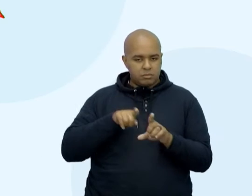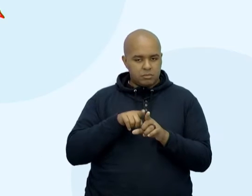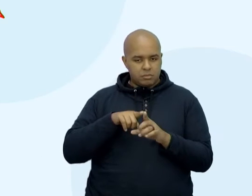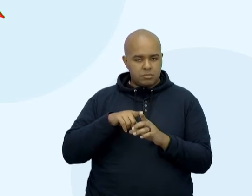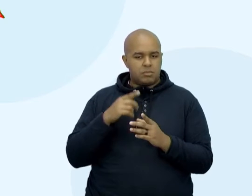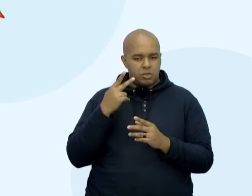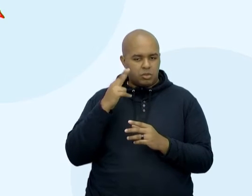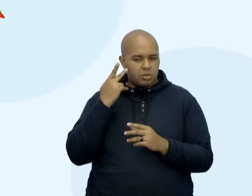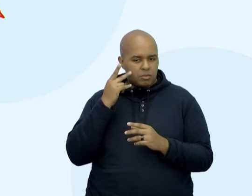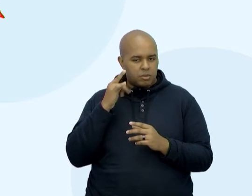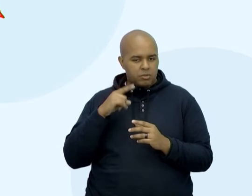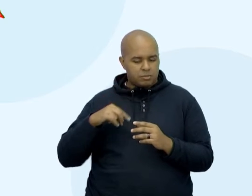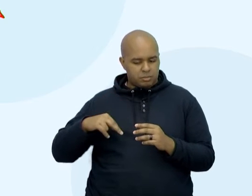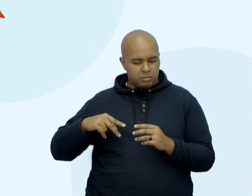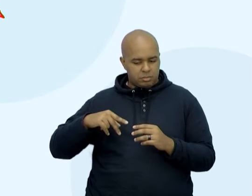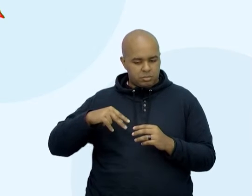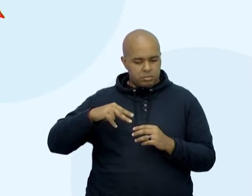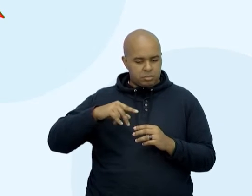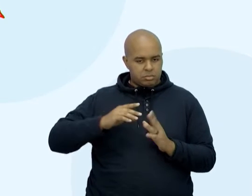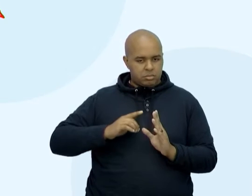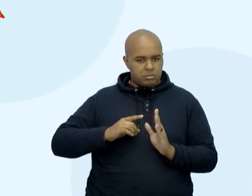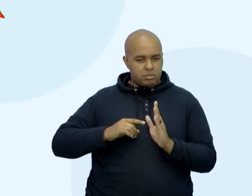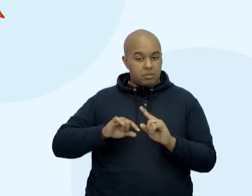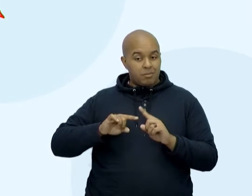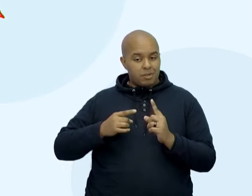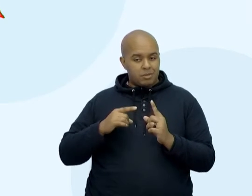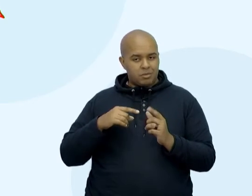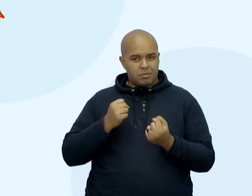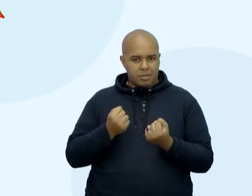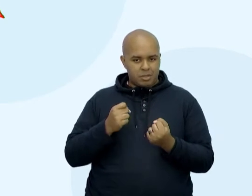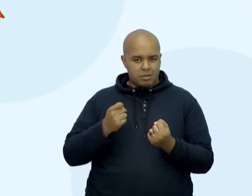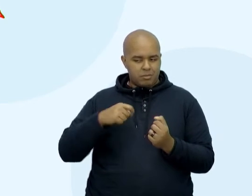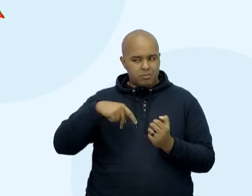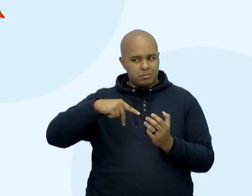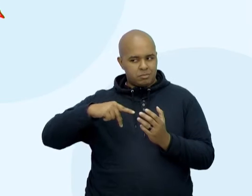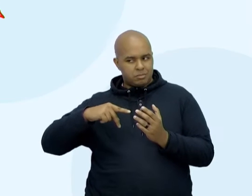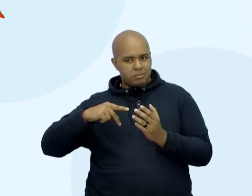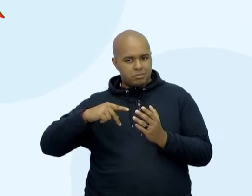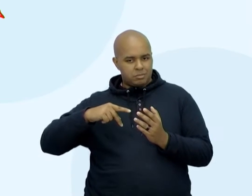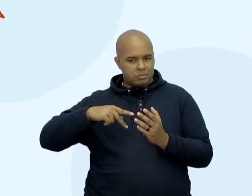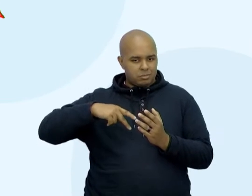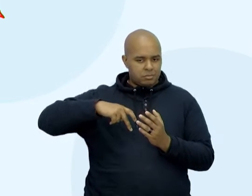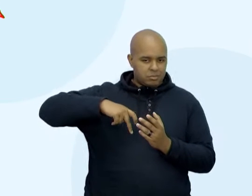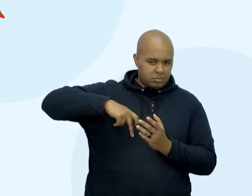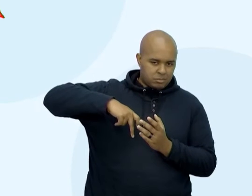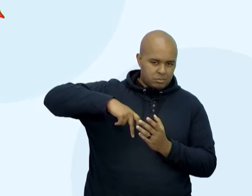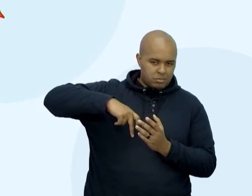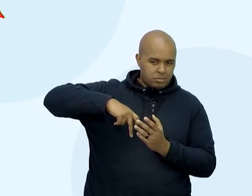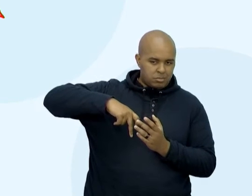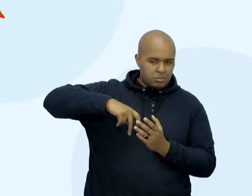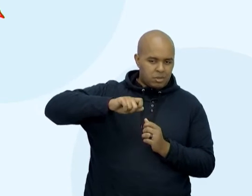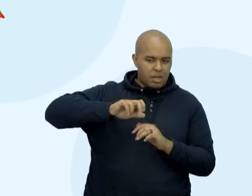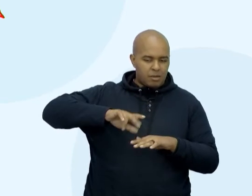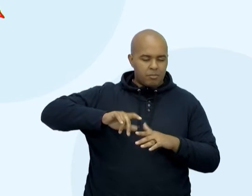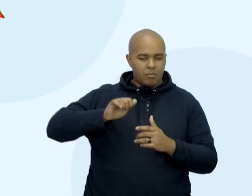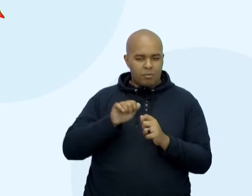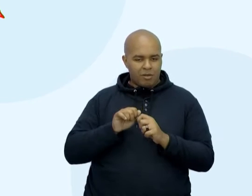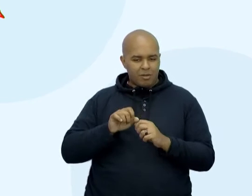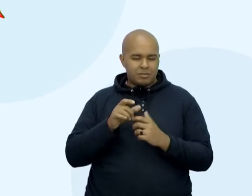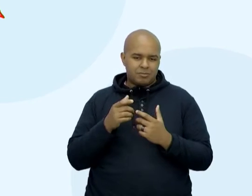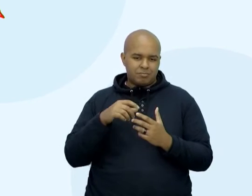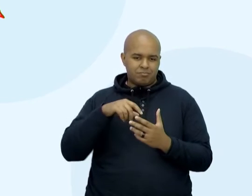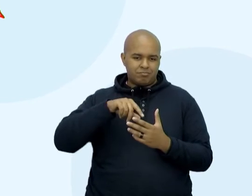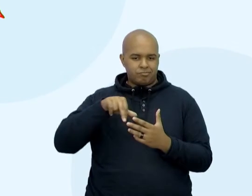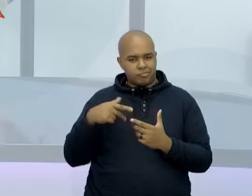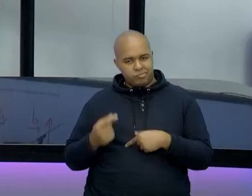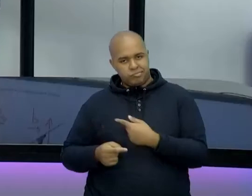inclinado a reação normal continua perpendicular ao plano, mas o peso não. E aí dá aquela componentezinha ali que pode fazer com que você,